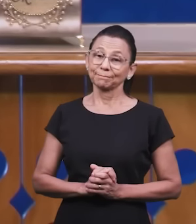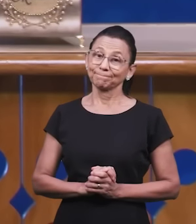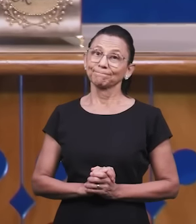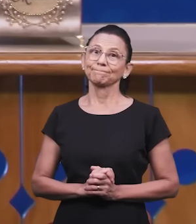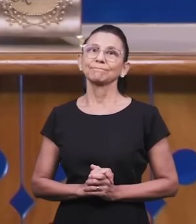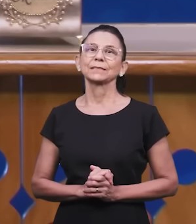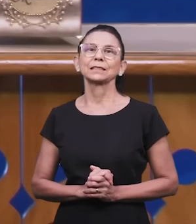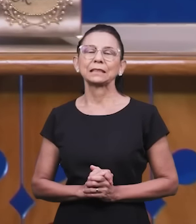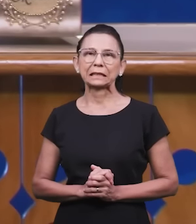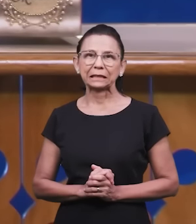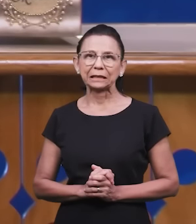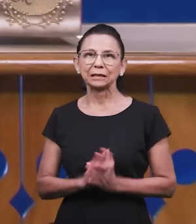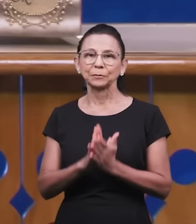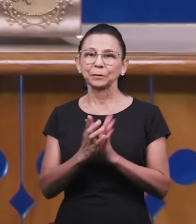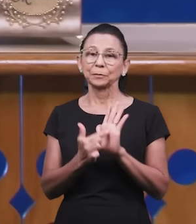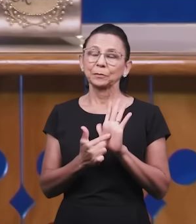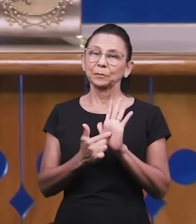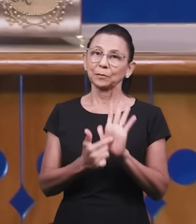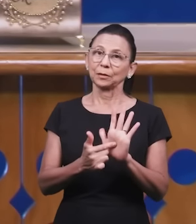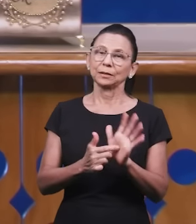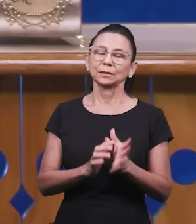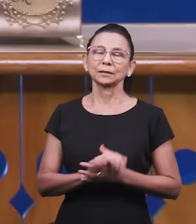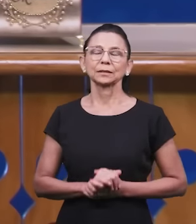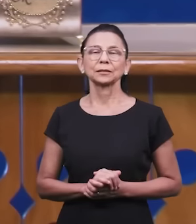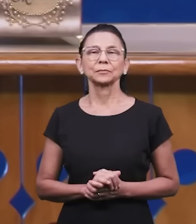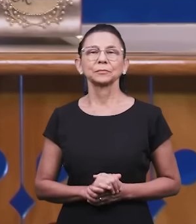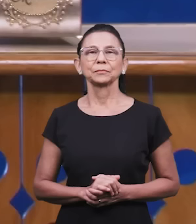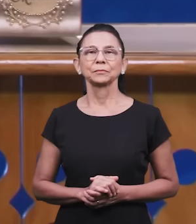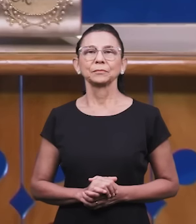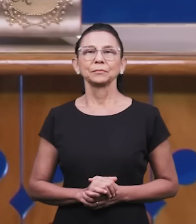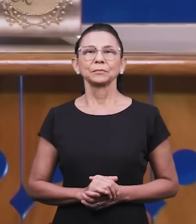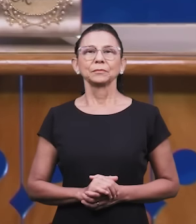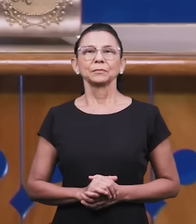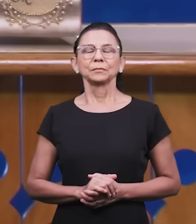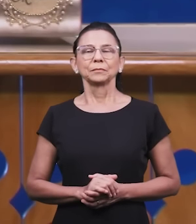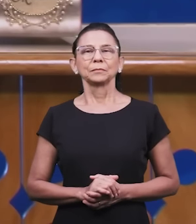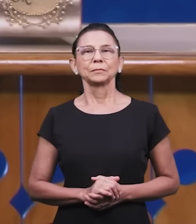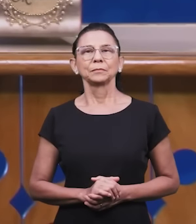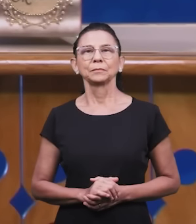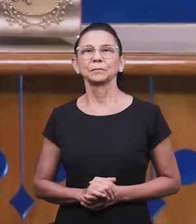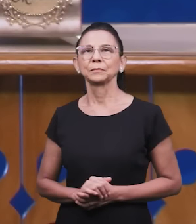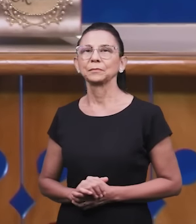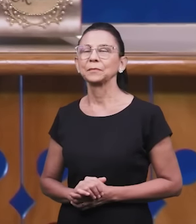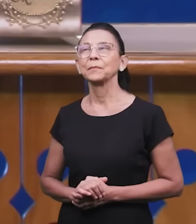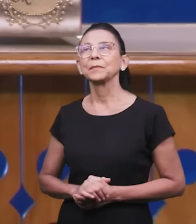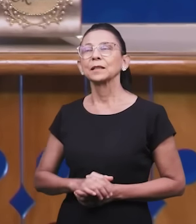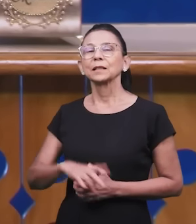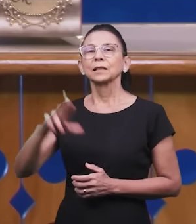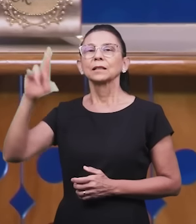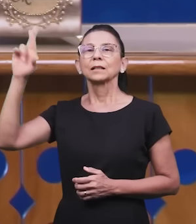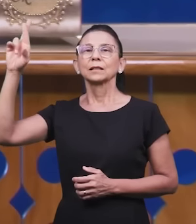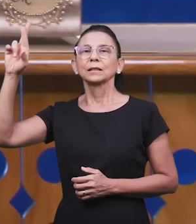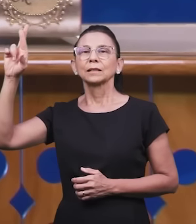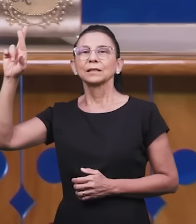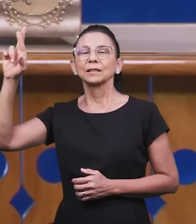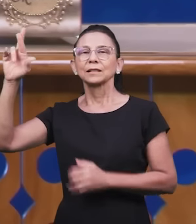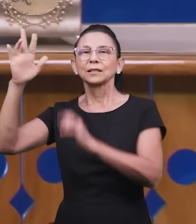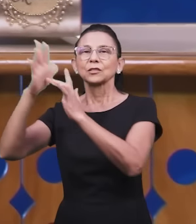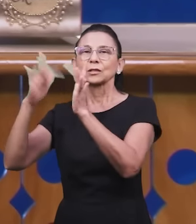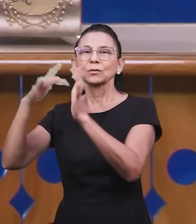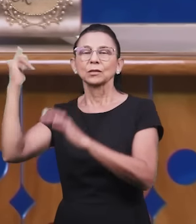cravada, ou seja, registrada aqui na palavra, que os salvos nós vamos ouvir lá na eternidade. Vinde bendito de meu